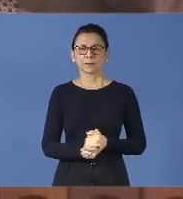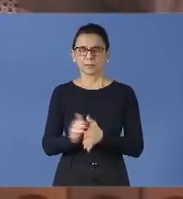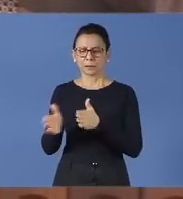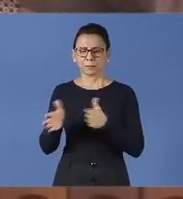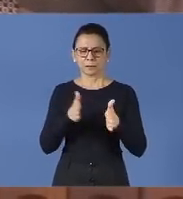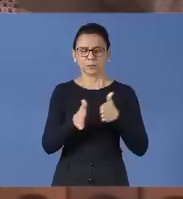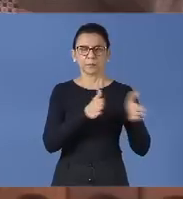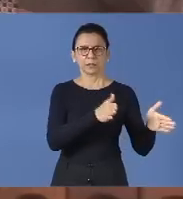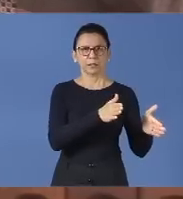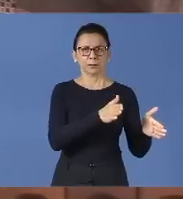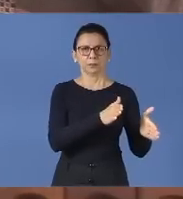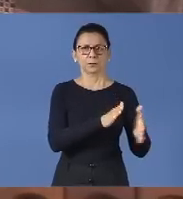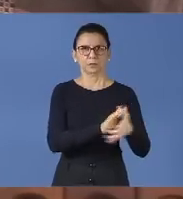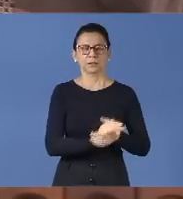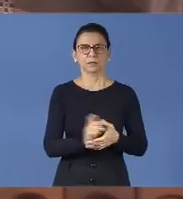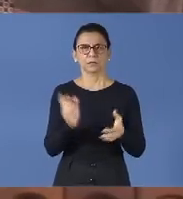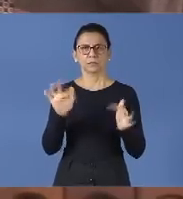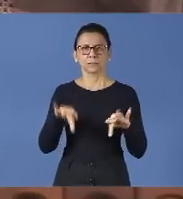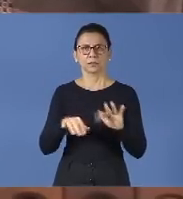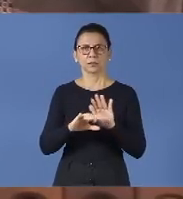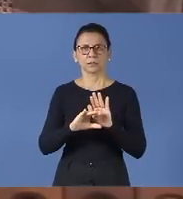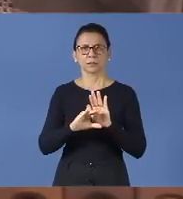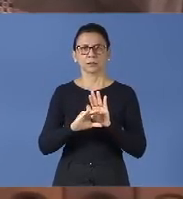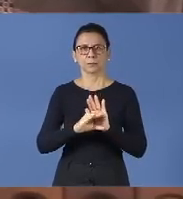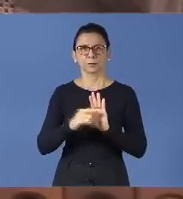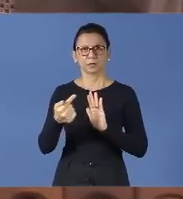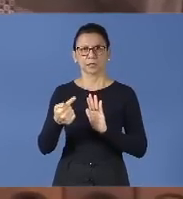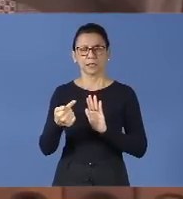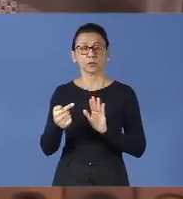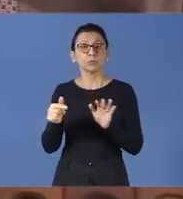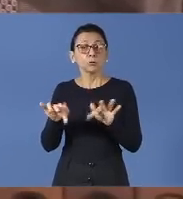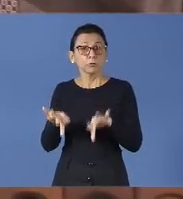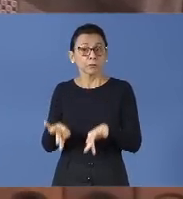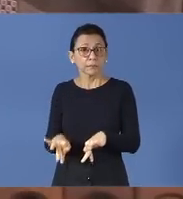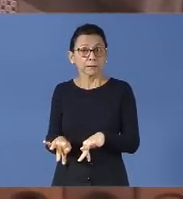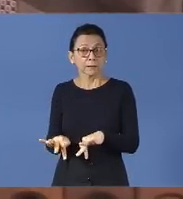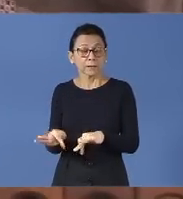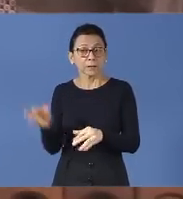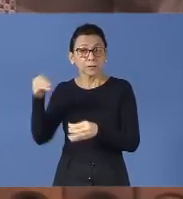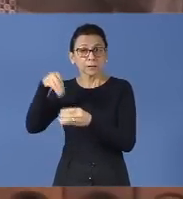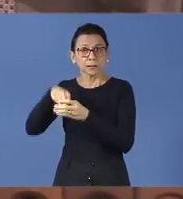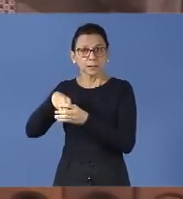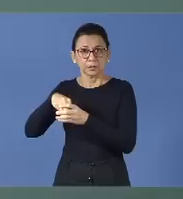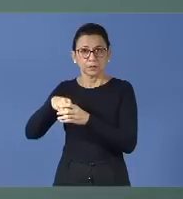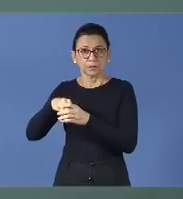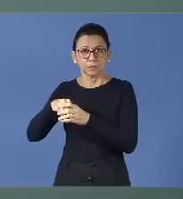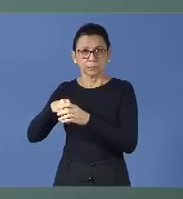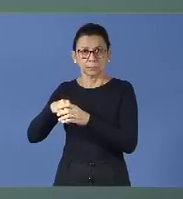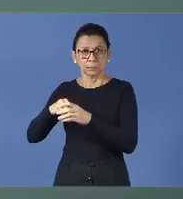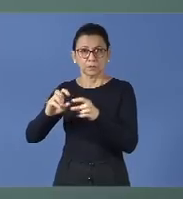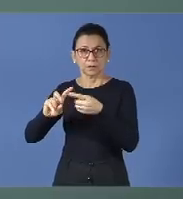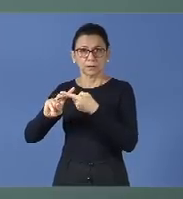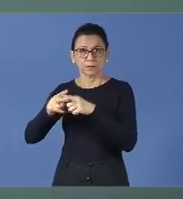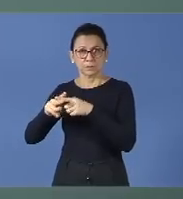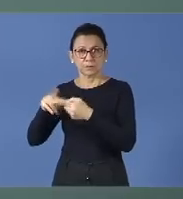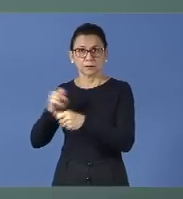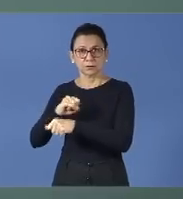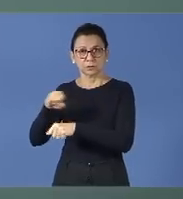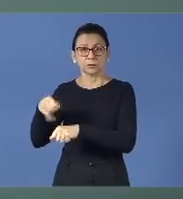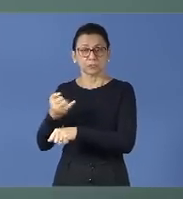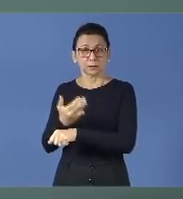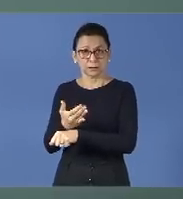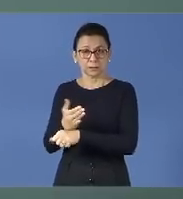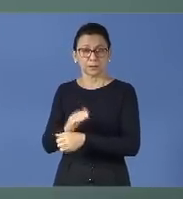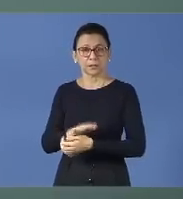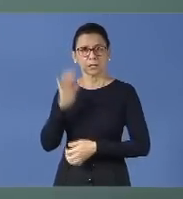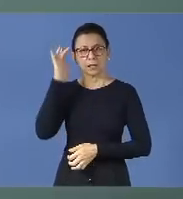primeiro período, no final do capítulo 7, eu acho que dentro da restauração de Jerusalém, que para mim e para